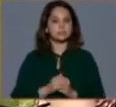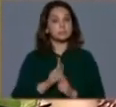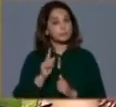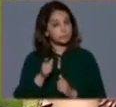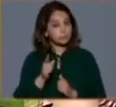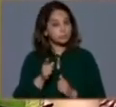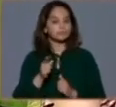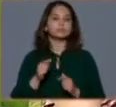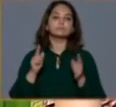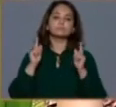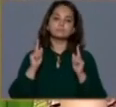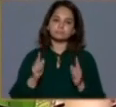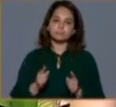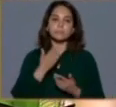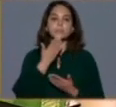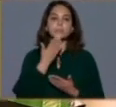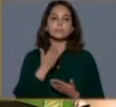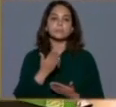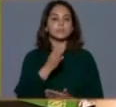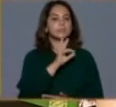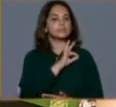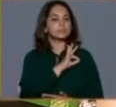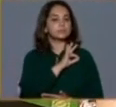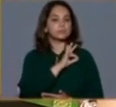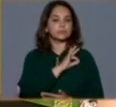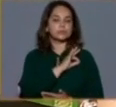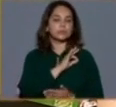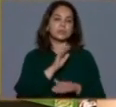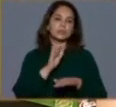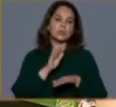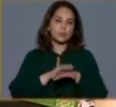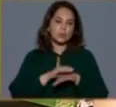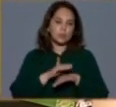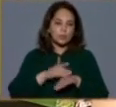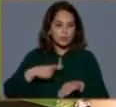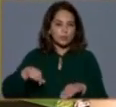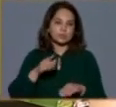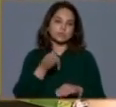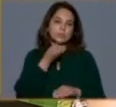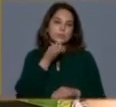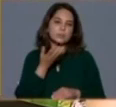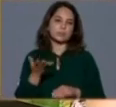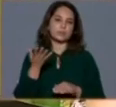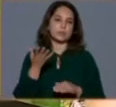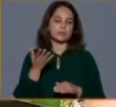isso, começamos por pedir ao Senhor que perdoe as nossas faltas, que faça